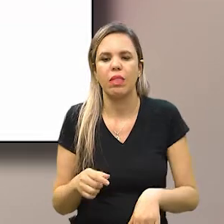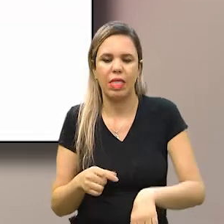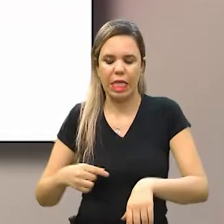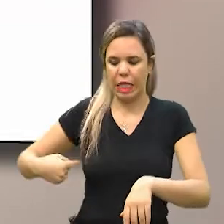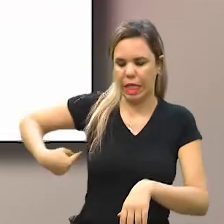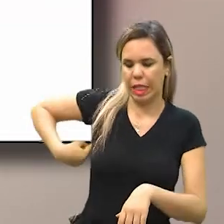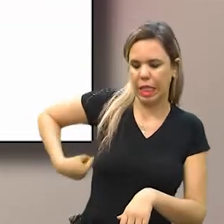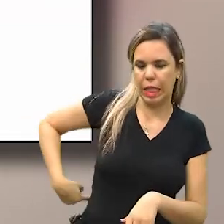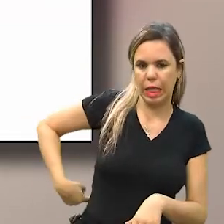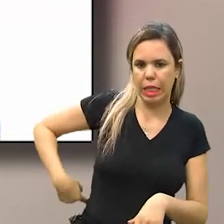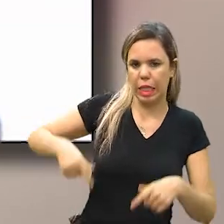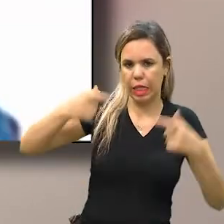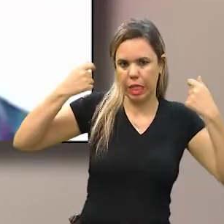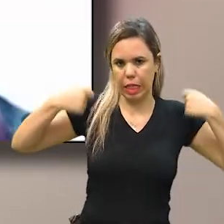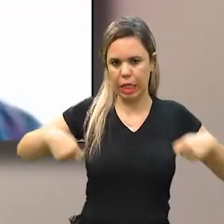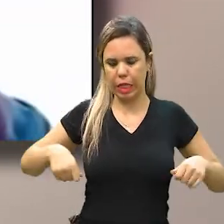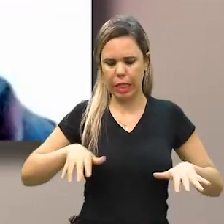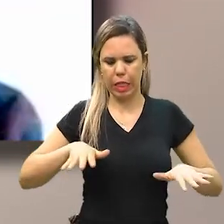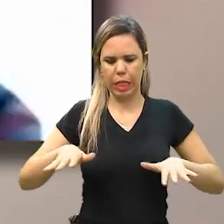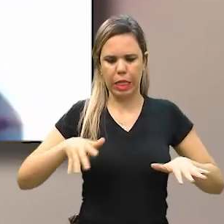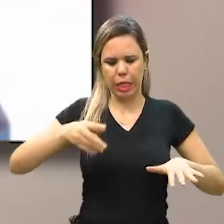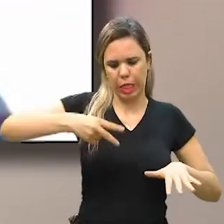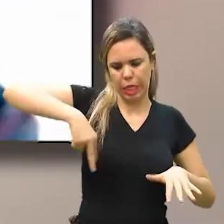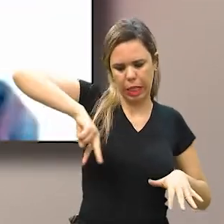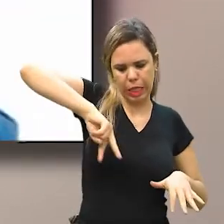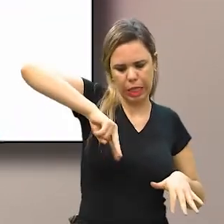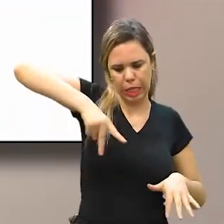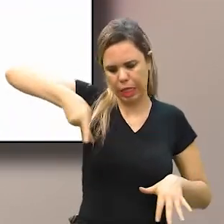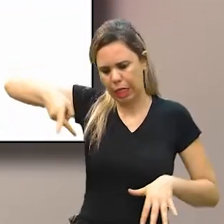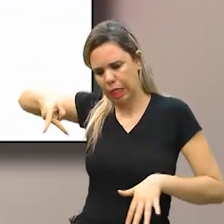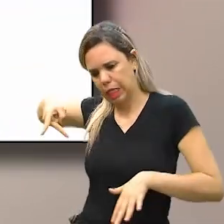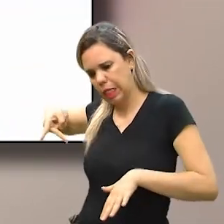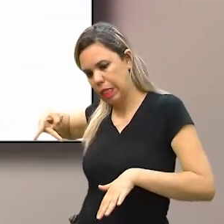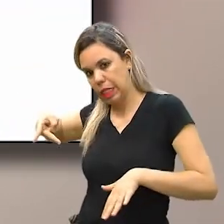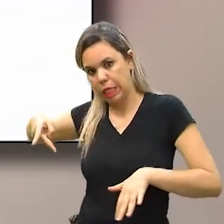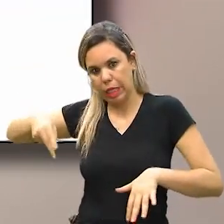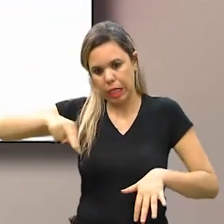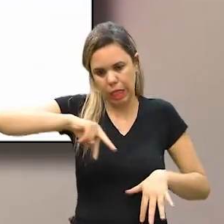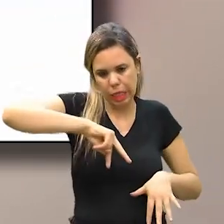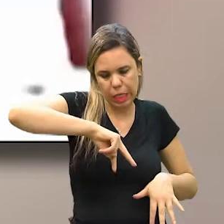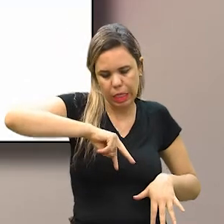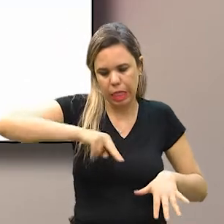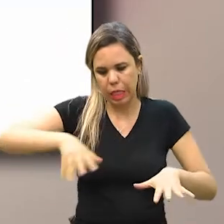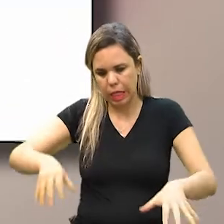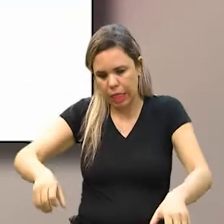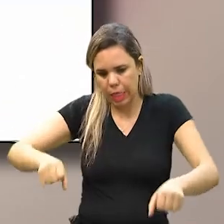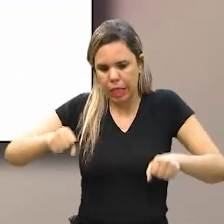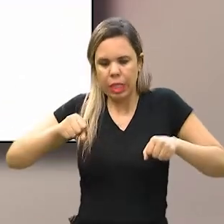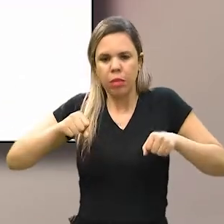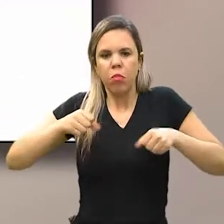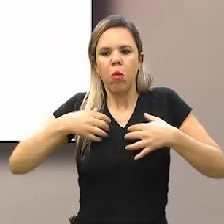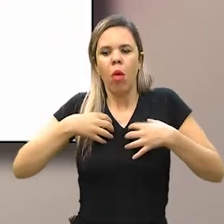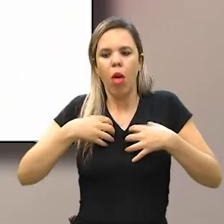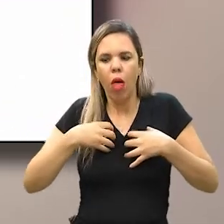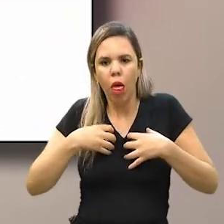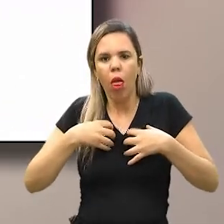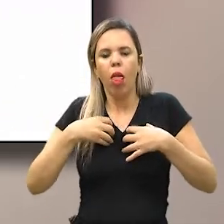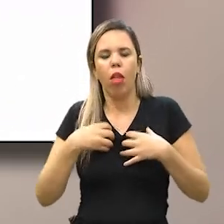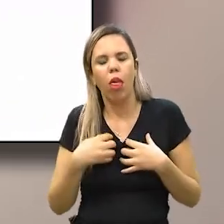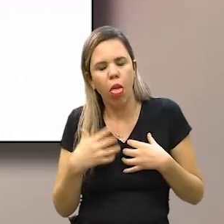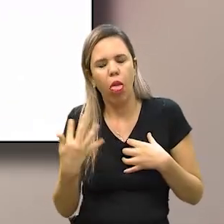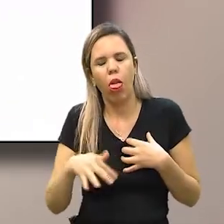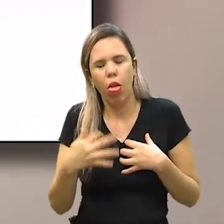lesão está no tórax, a pessoa faz um movimento rotacional do tórax, ou o movimento de puxar o ar, de